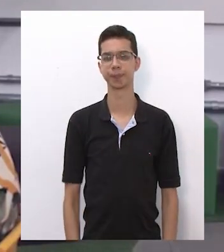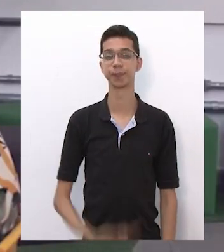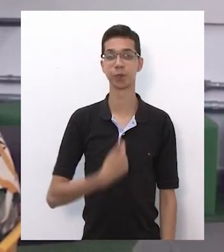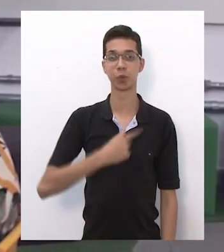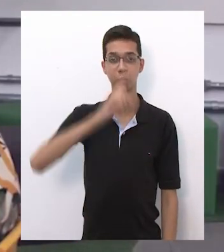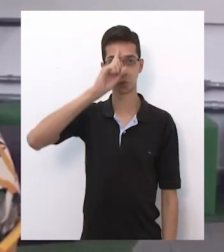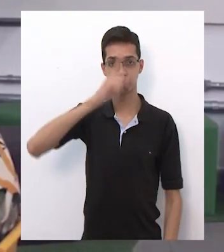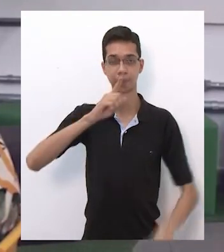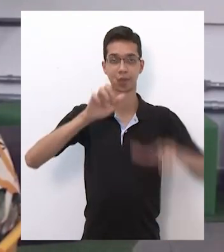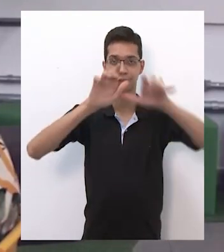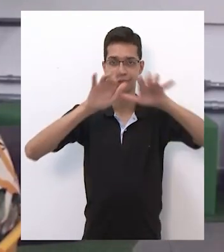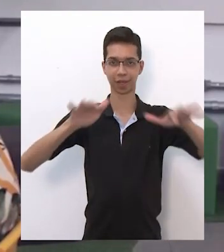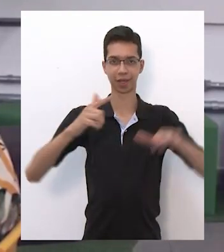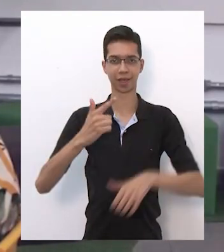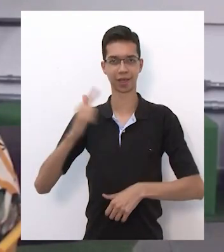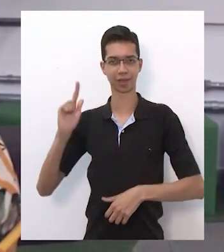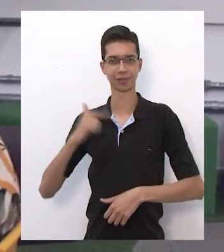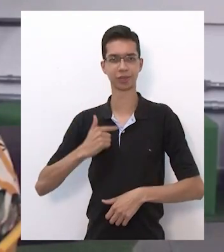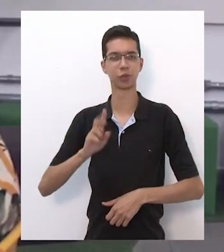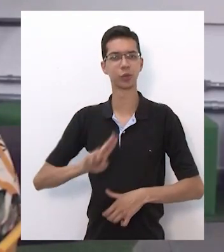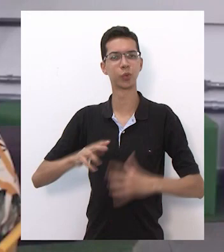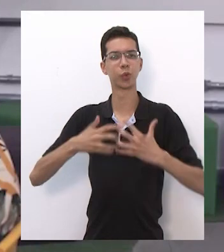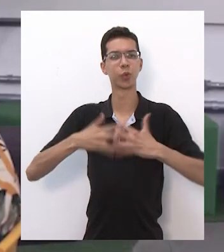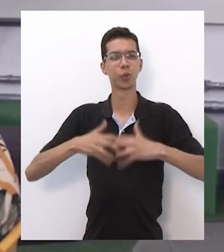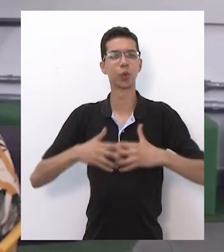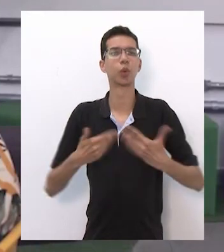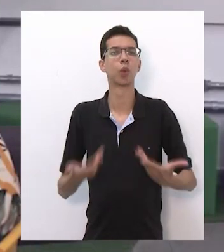atrás, que eu quero executar? Como é que é o nome do comando?